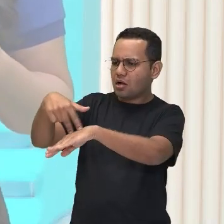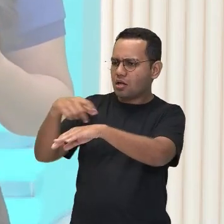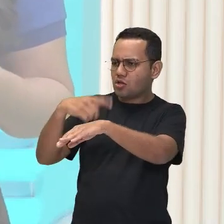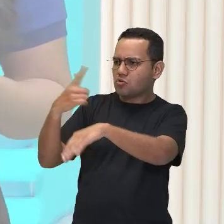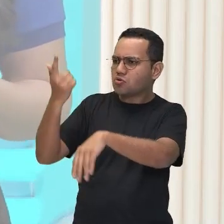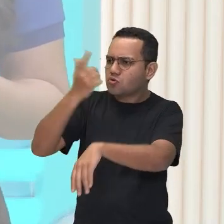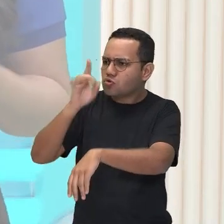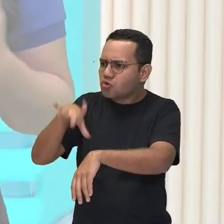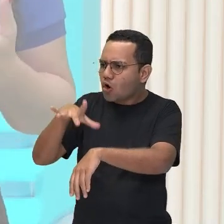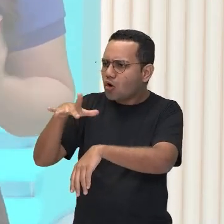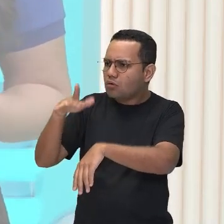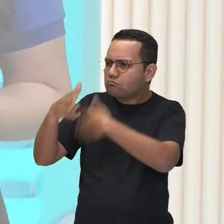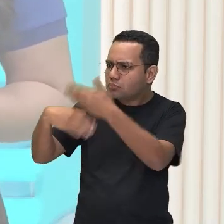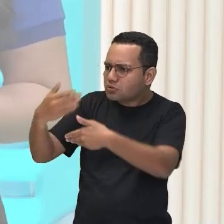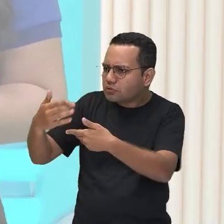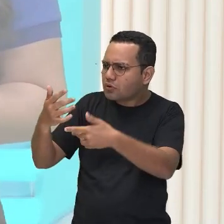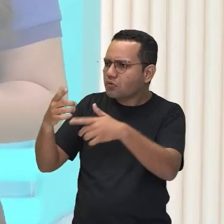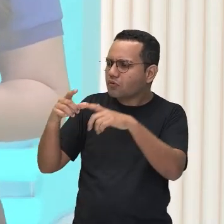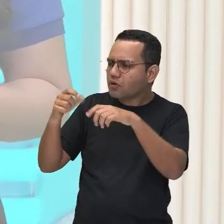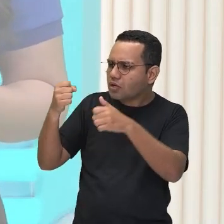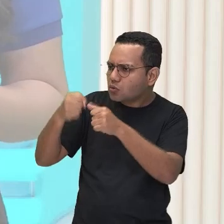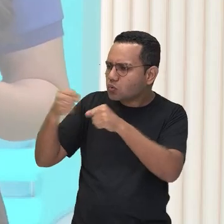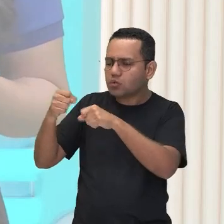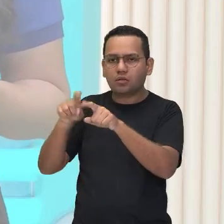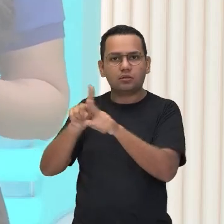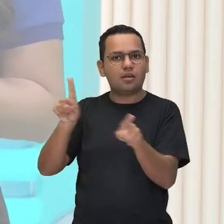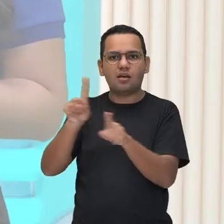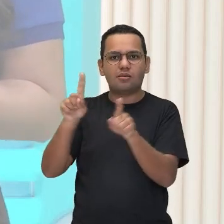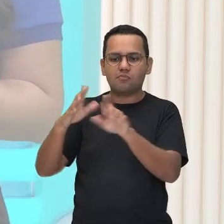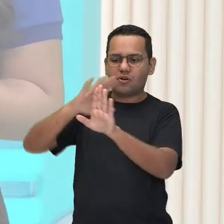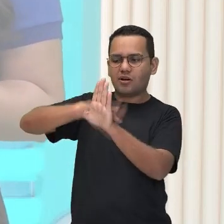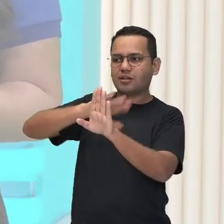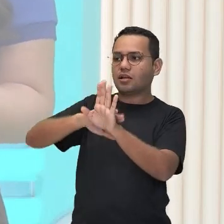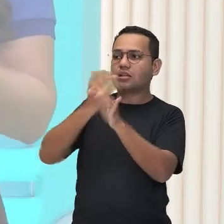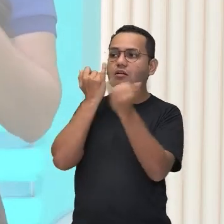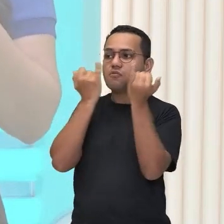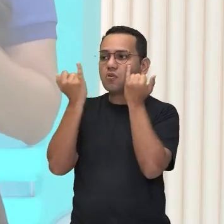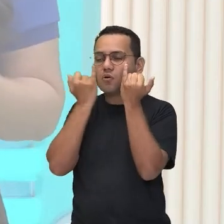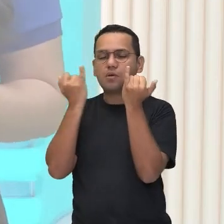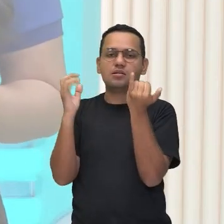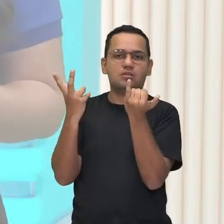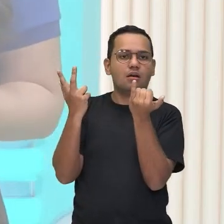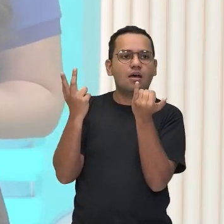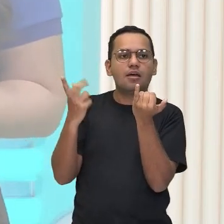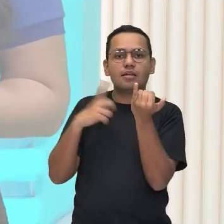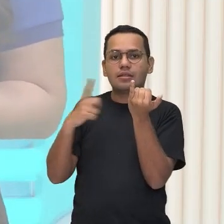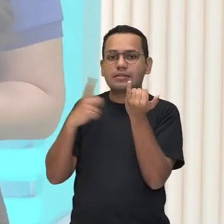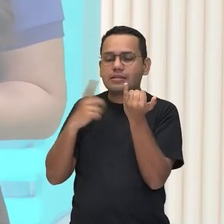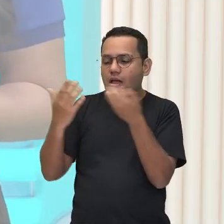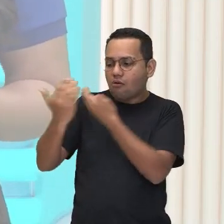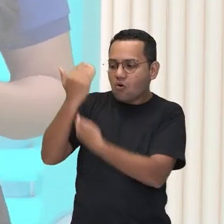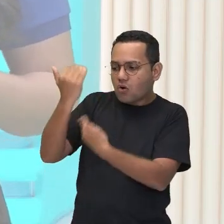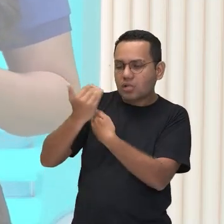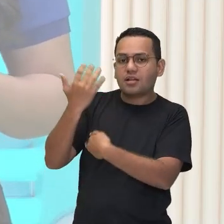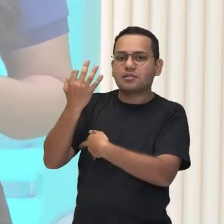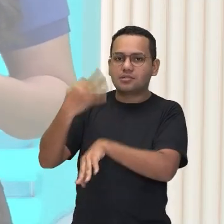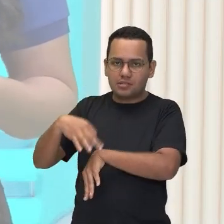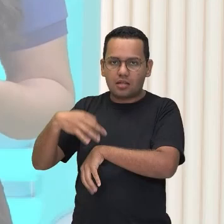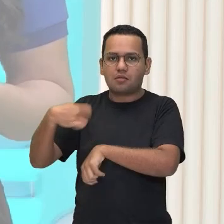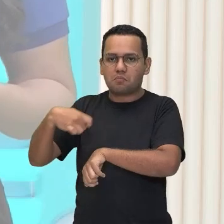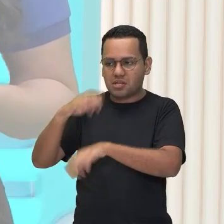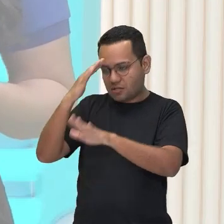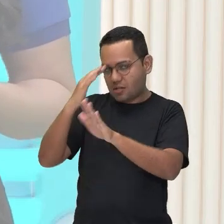um um ensino todo um aprendizado por trás né Toda Uma filosofia por trás que precisa ser internalizado pelo atleta a